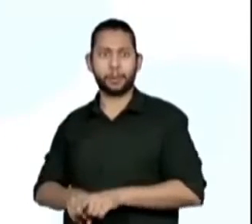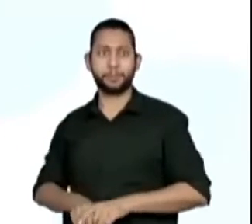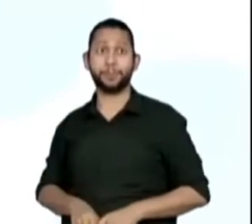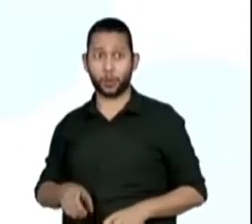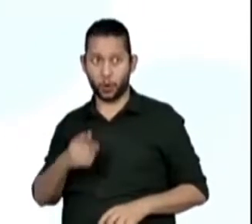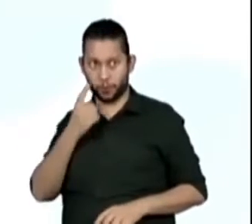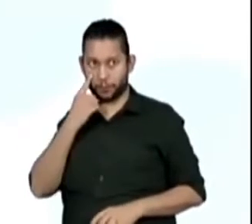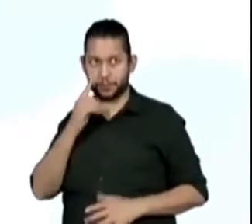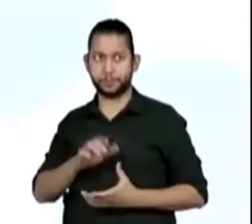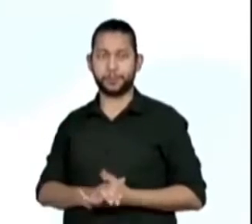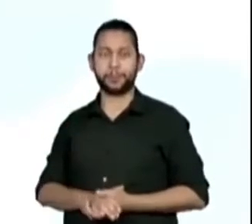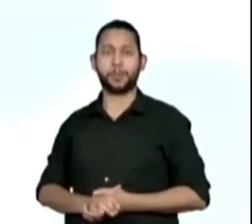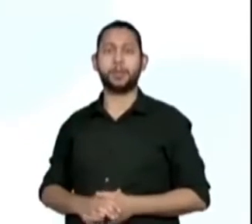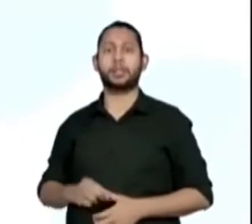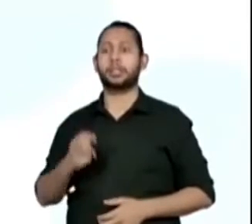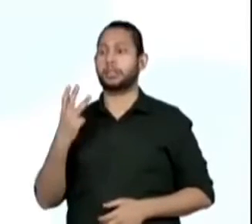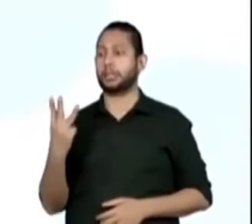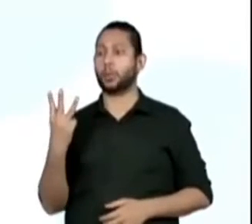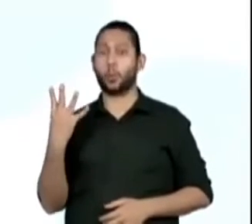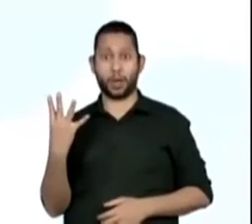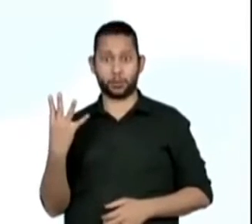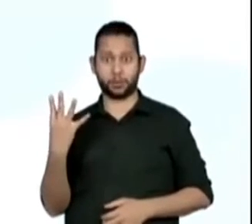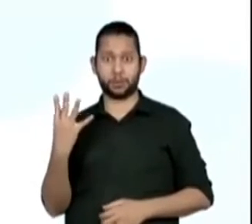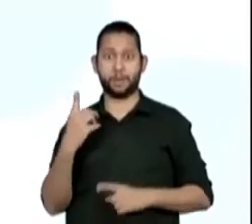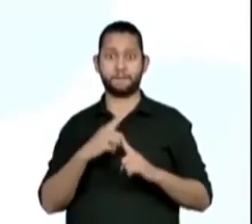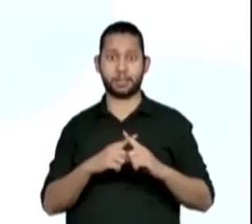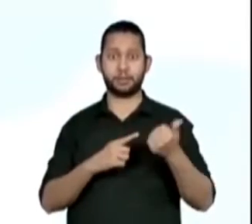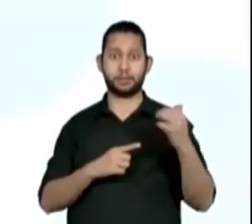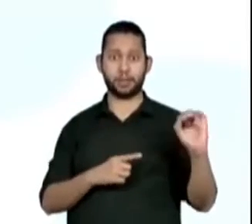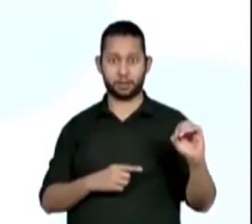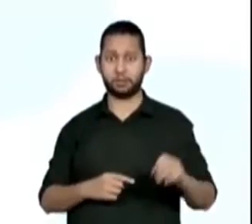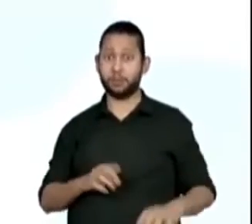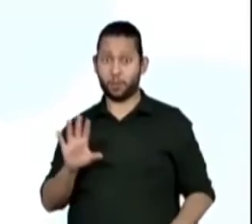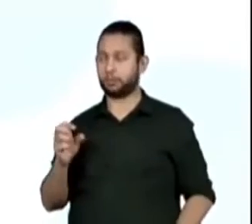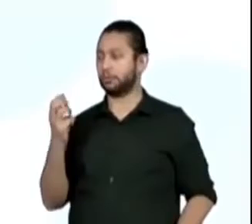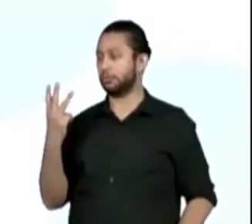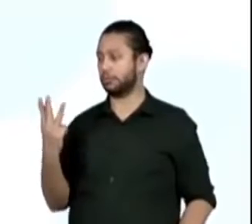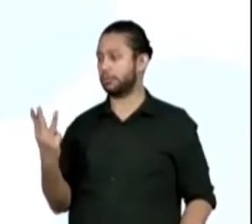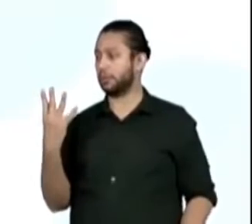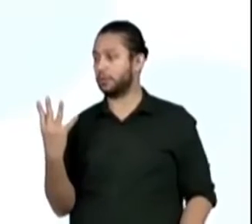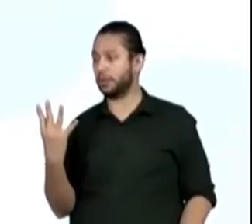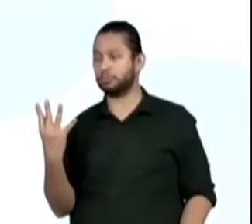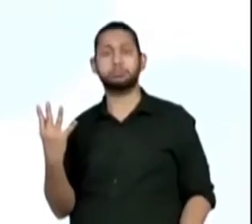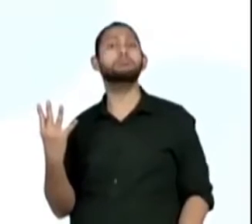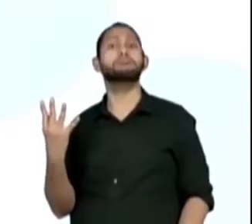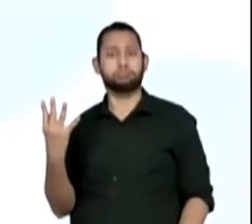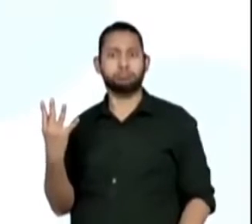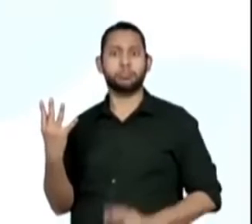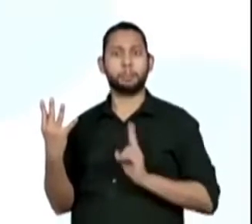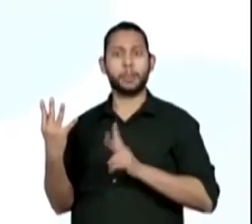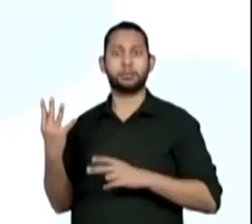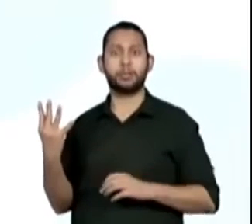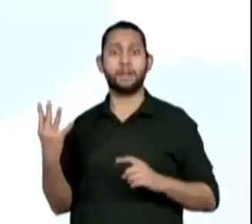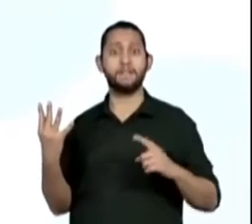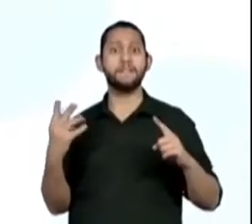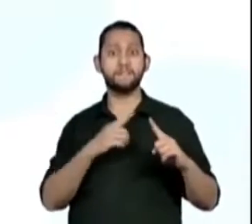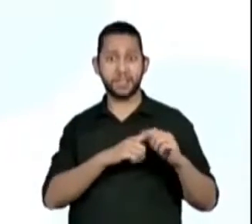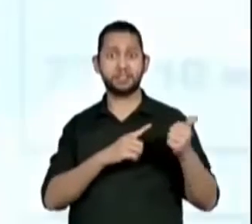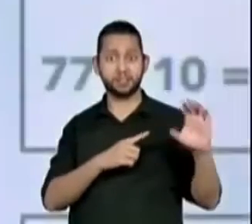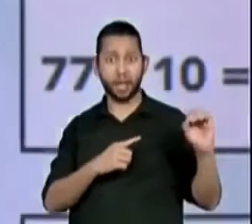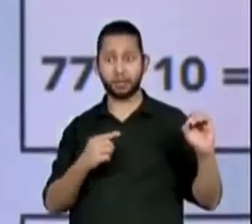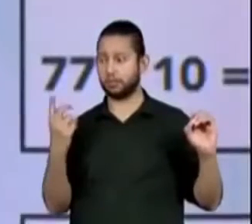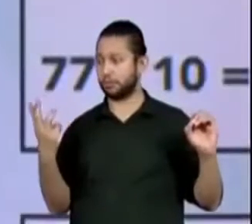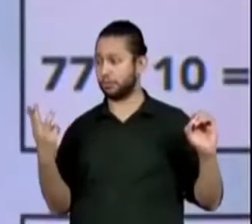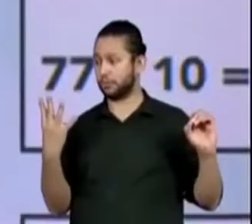qual é a regra. 34 vezes 10. A primeira coisa é copiar o número a ser multiplicado, no caso, 34. Tá.